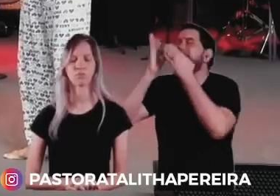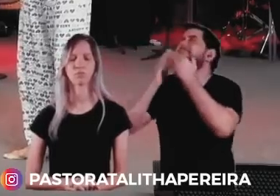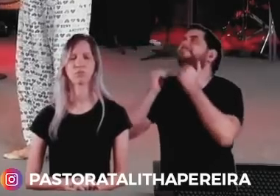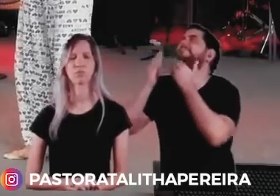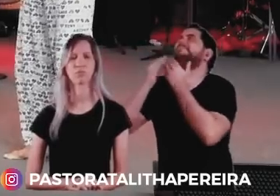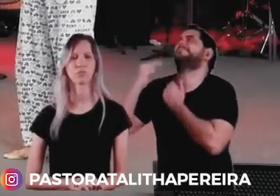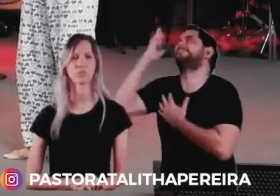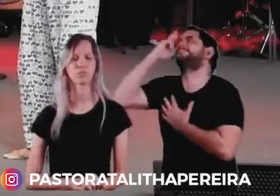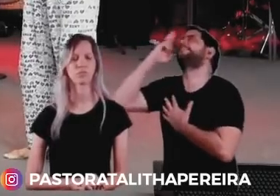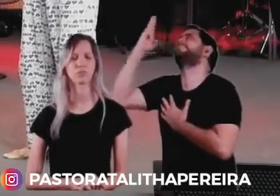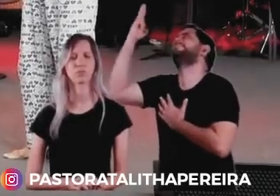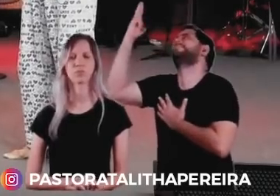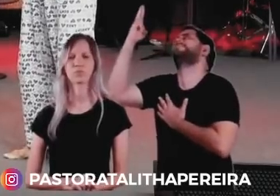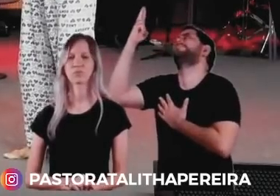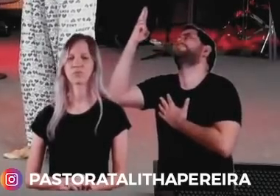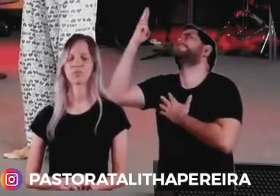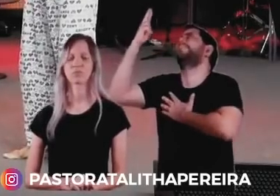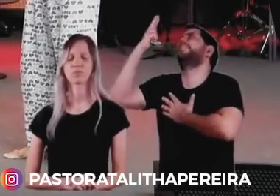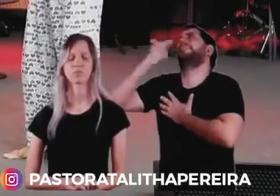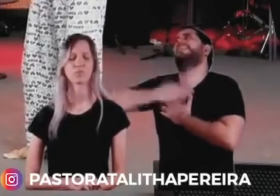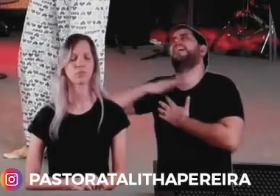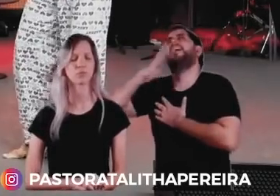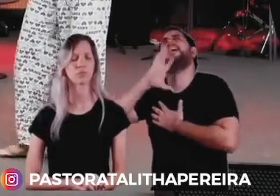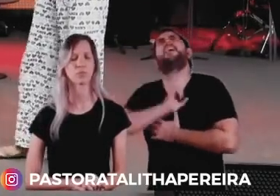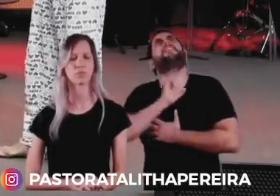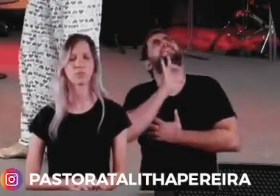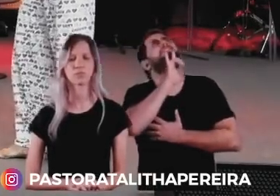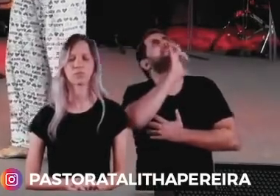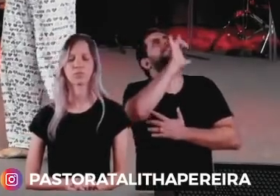Jesus. Porque eu te amo, Deus.